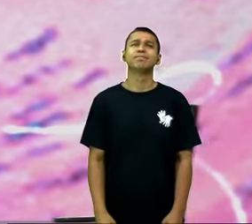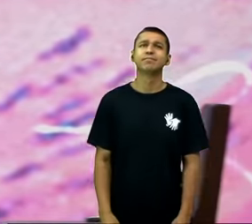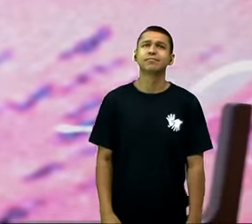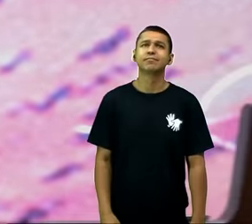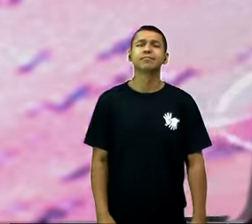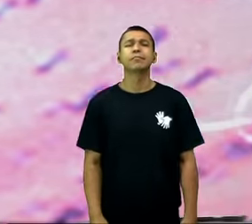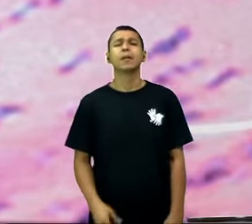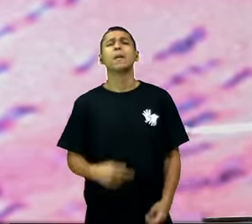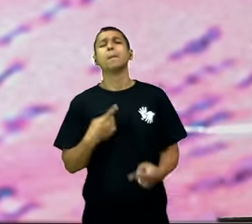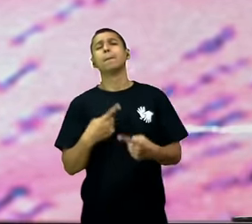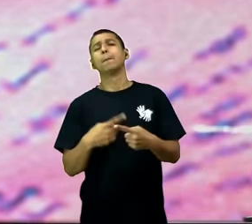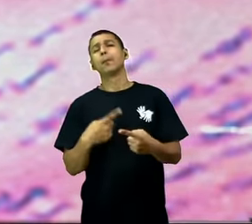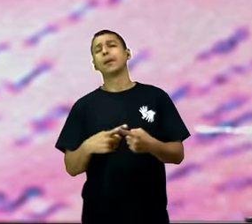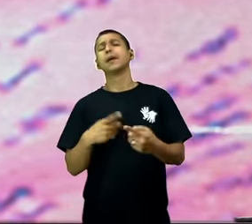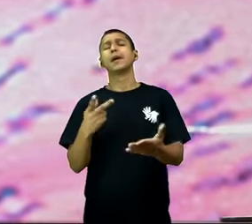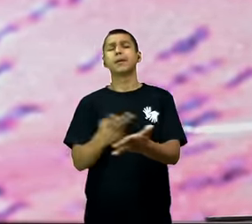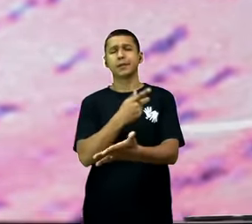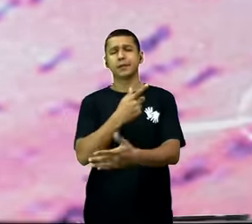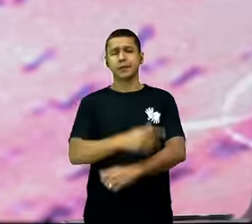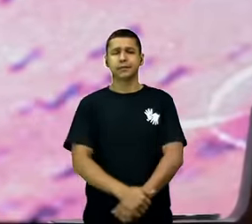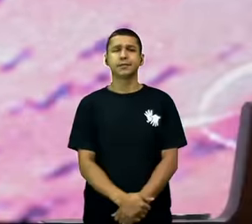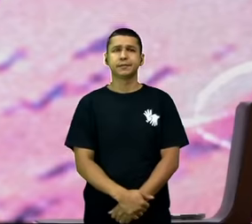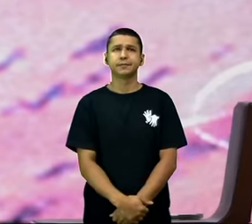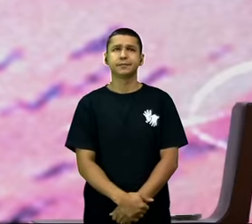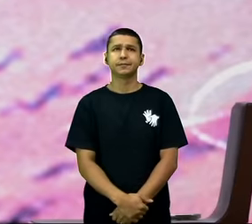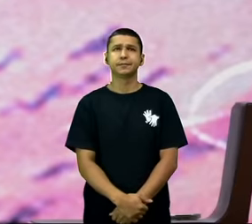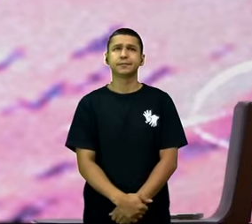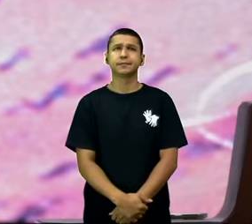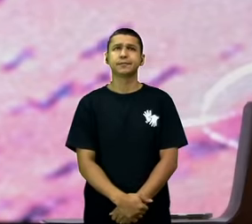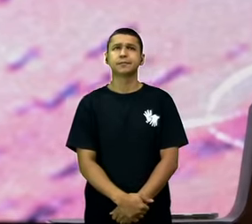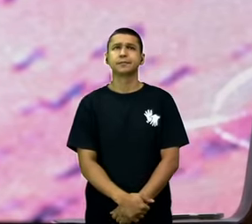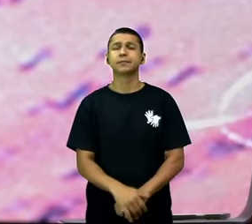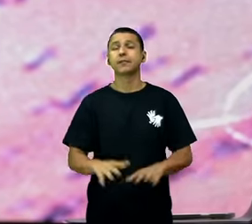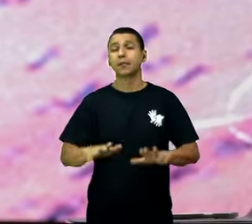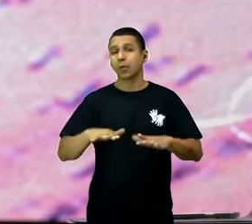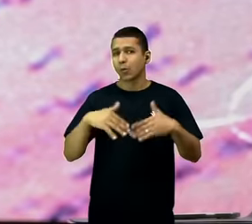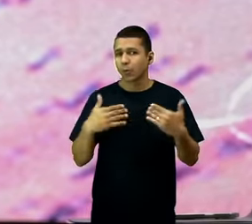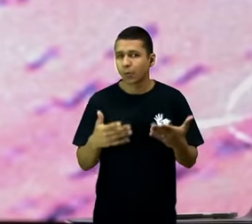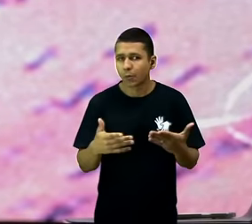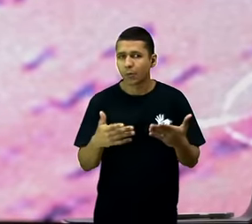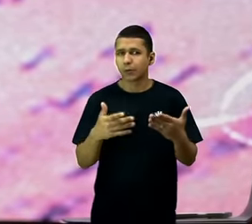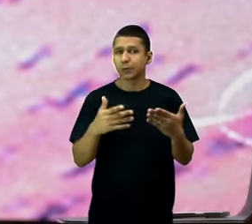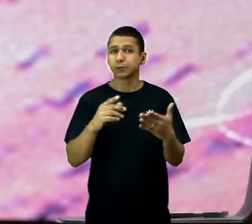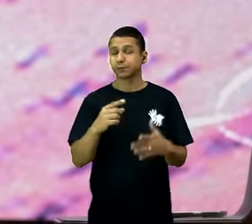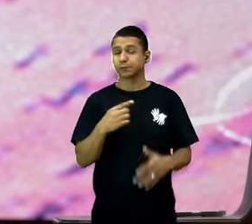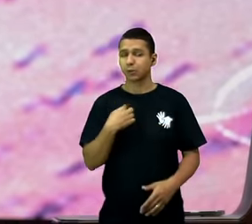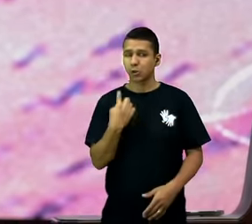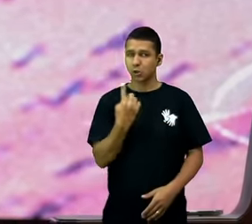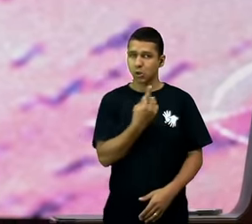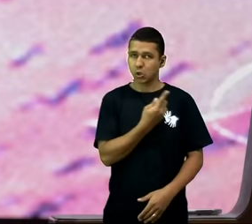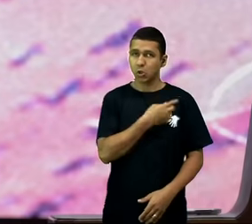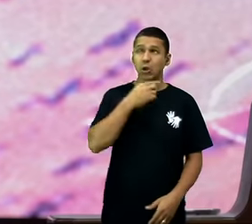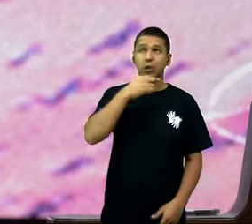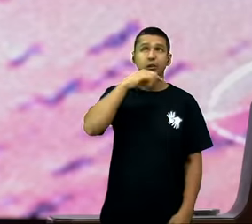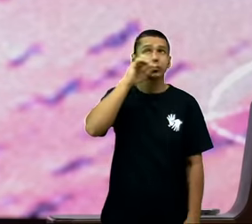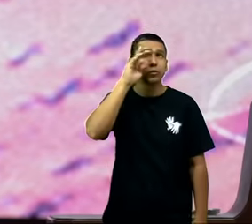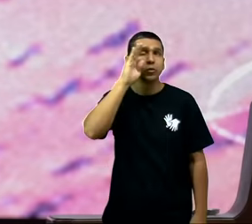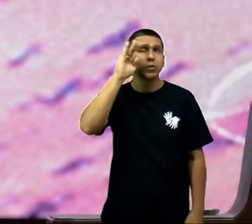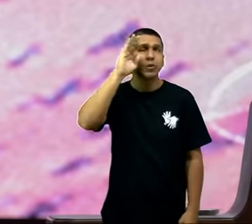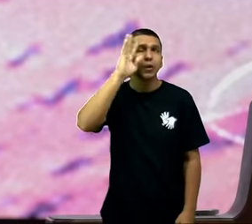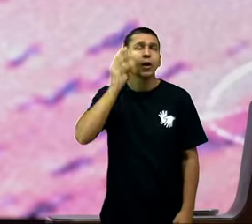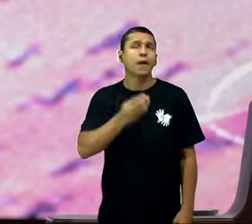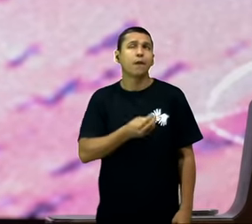Pastor, por que que isso acontece com a gente? Isso acontece quando aquilo que nós mais sonhávamos viver